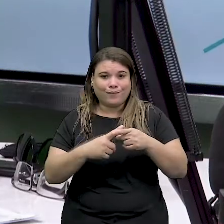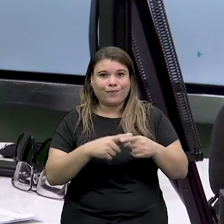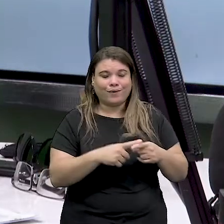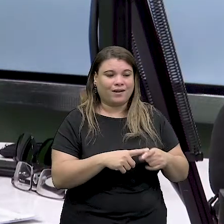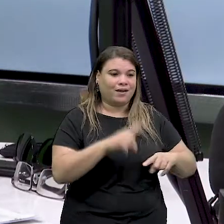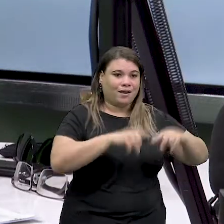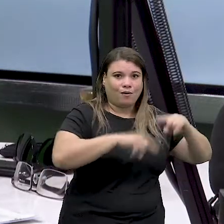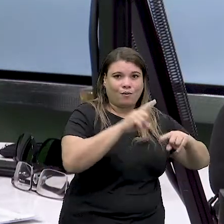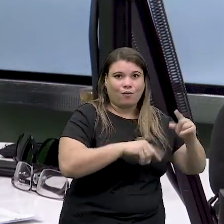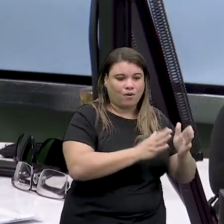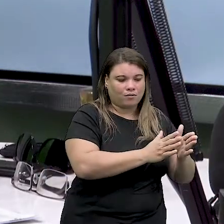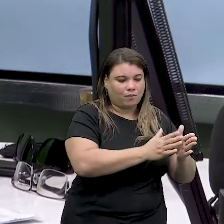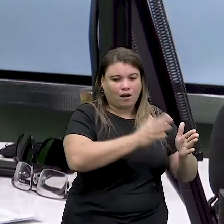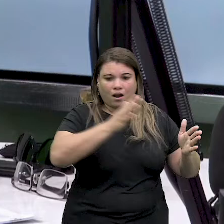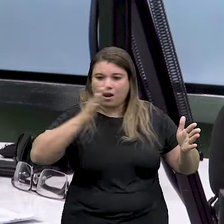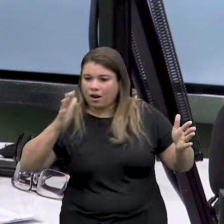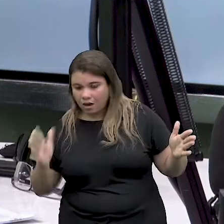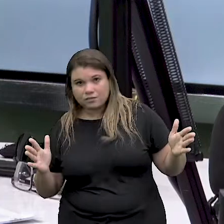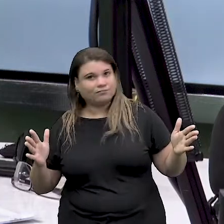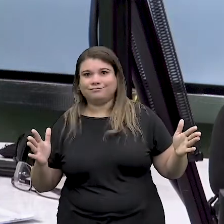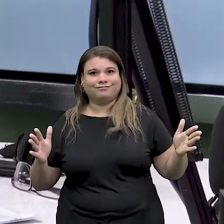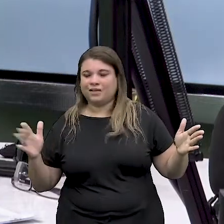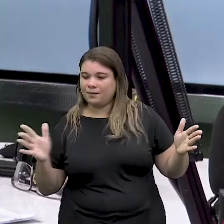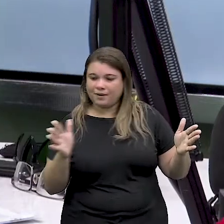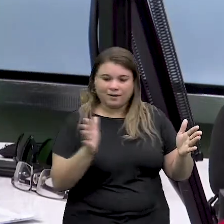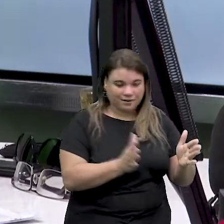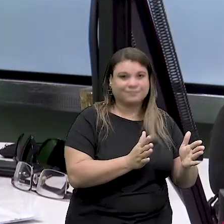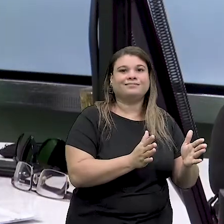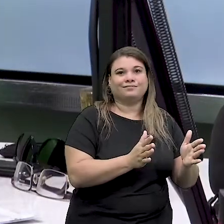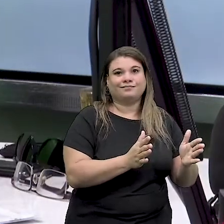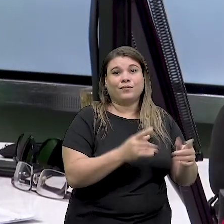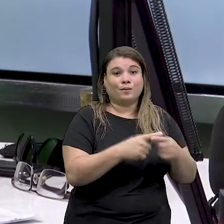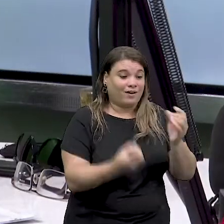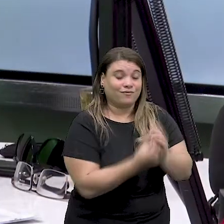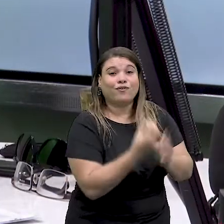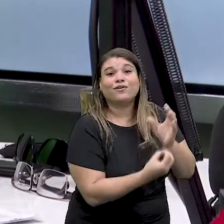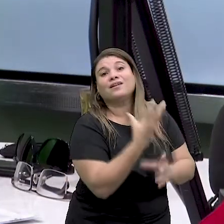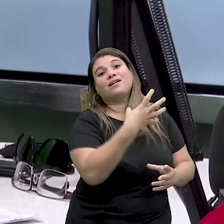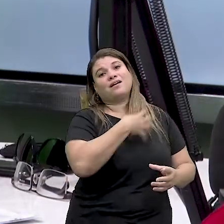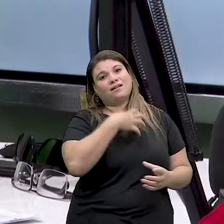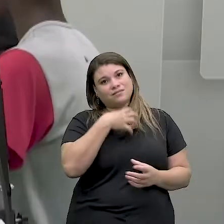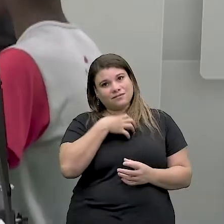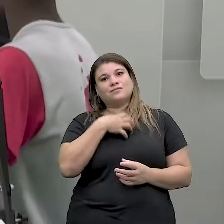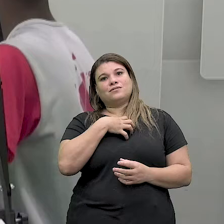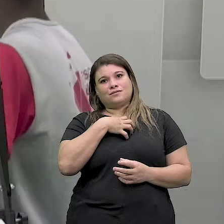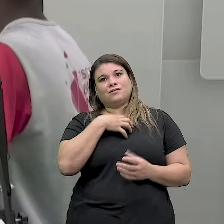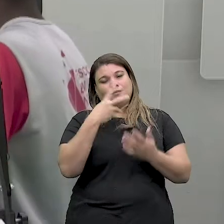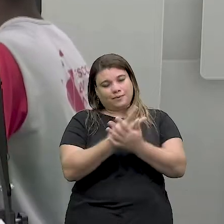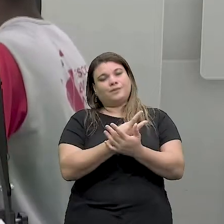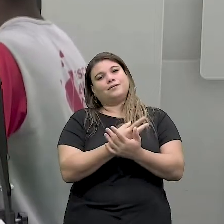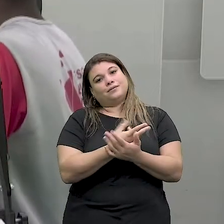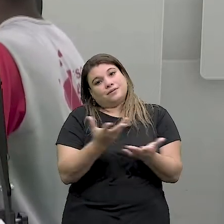não investe em uma coisa macro. Mas vamos discutindo mais à frente também, que na globalização dá para discutir isso. Rian, você